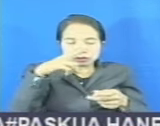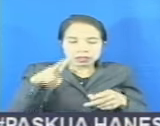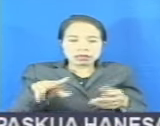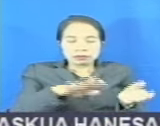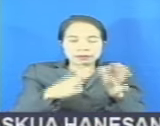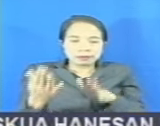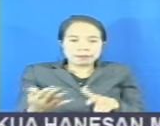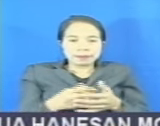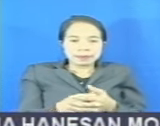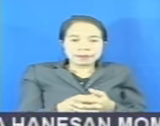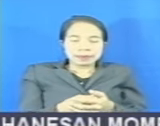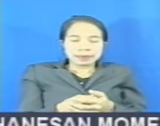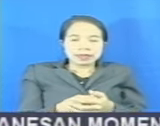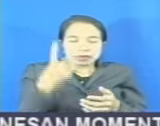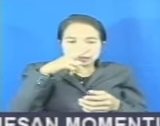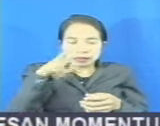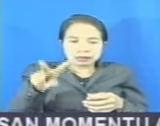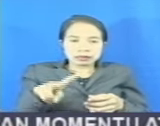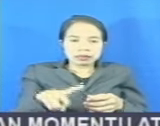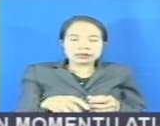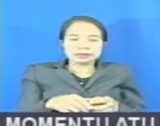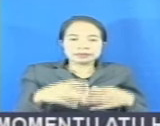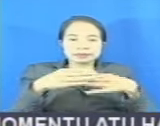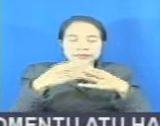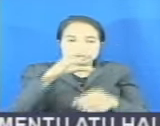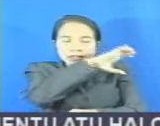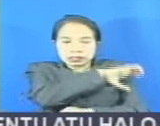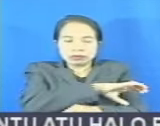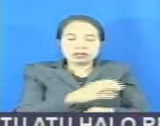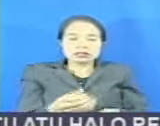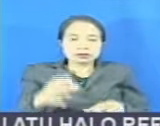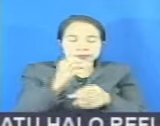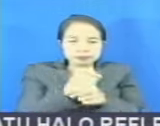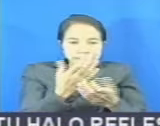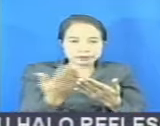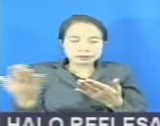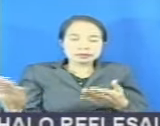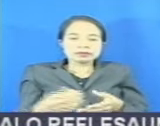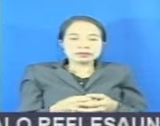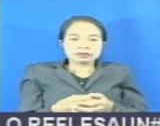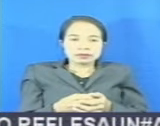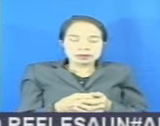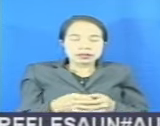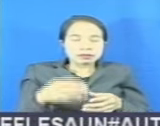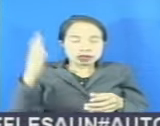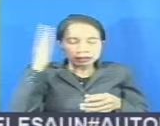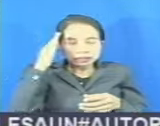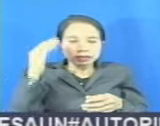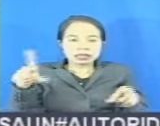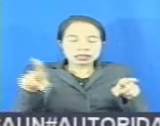mate isin. Durante a identificação, a Autoridade de Segurança MOS foi Sassan Balung, nebe desconfia. A